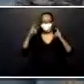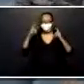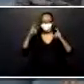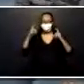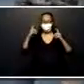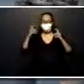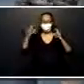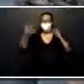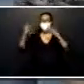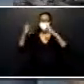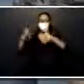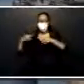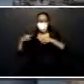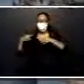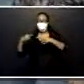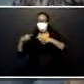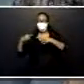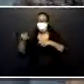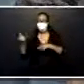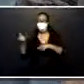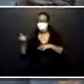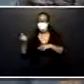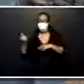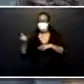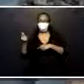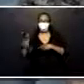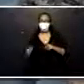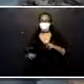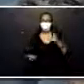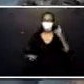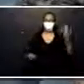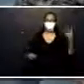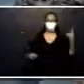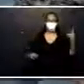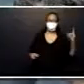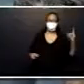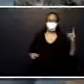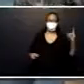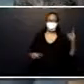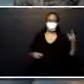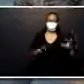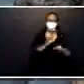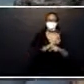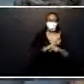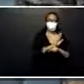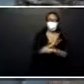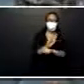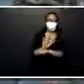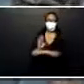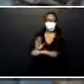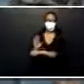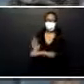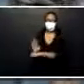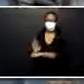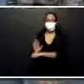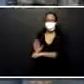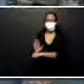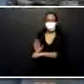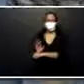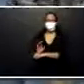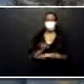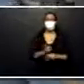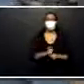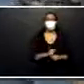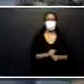prejuízos econômicos, outros, em minoria, realizam doações de recursos e equipamentos